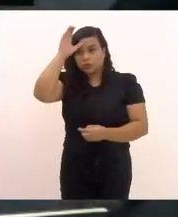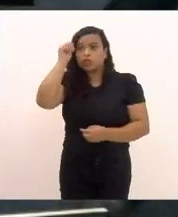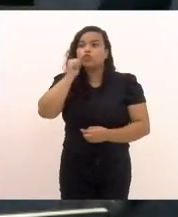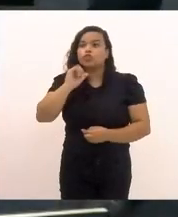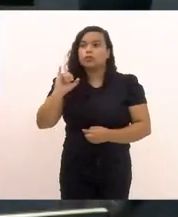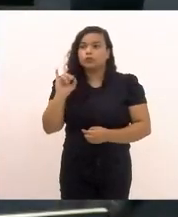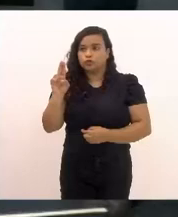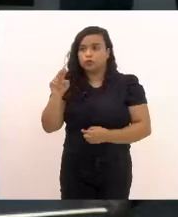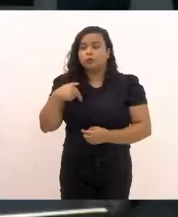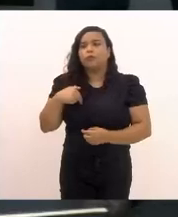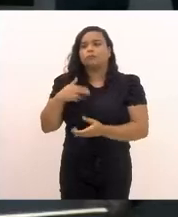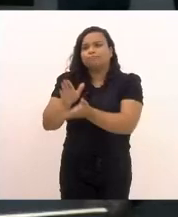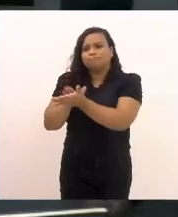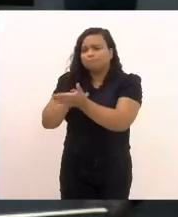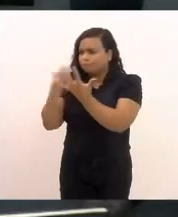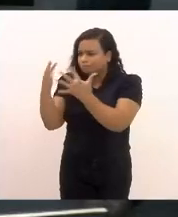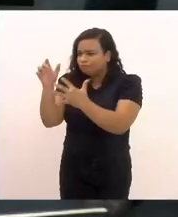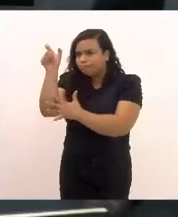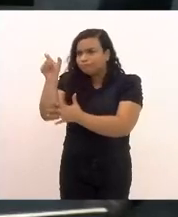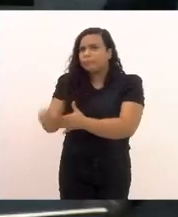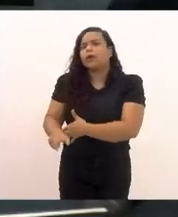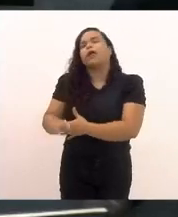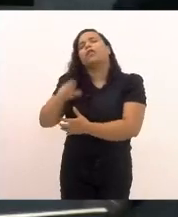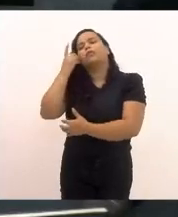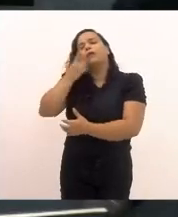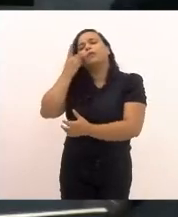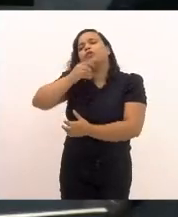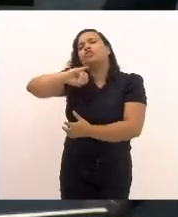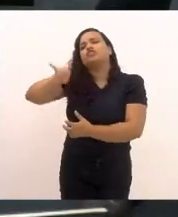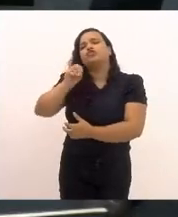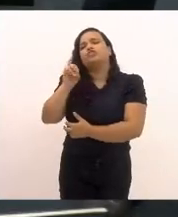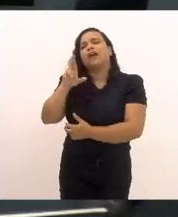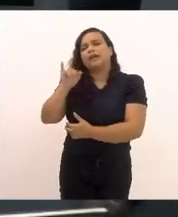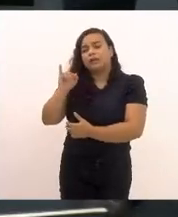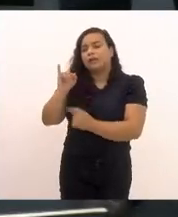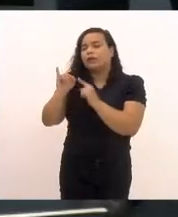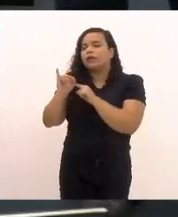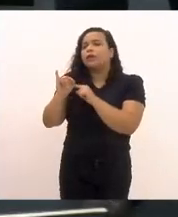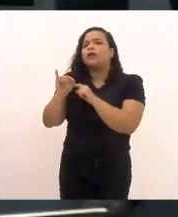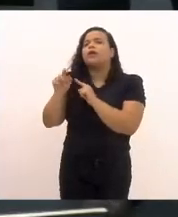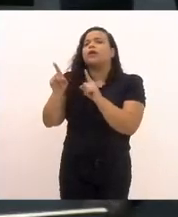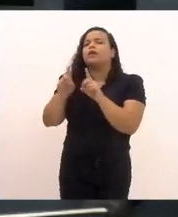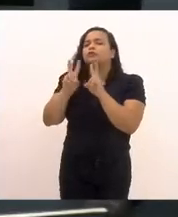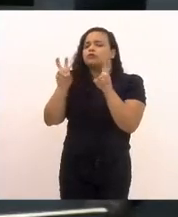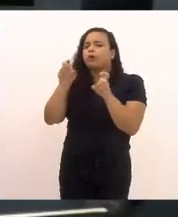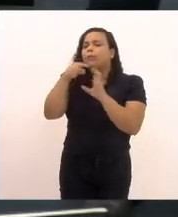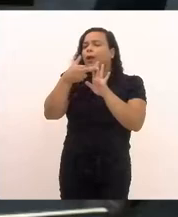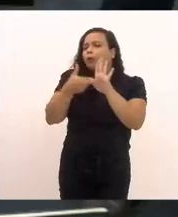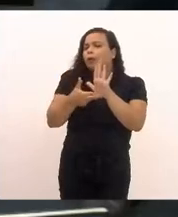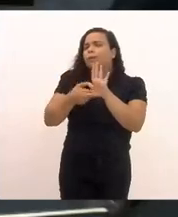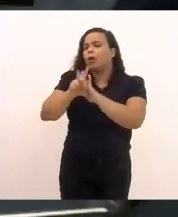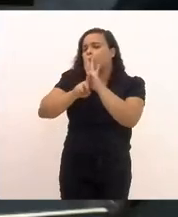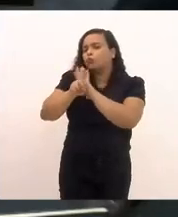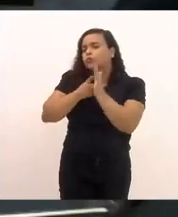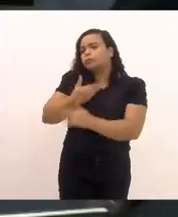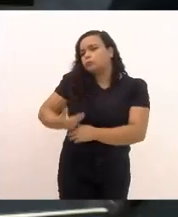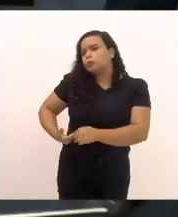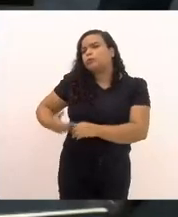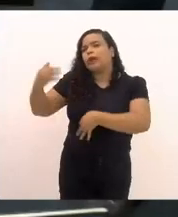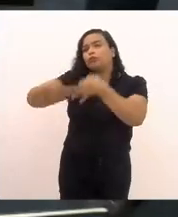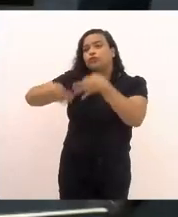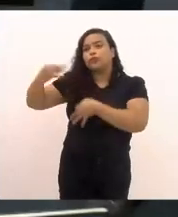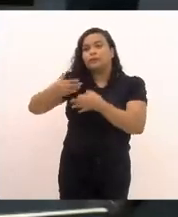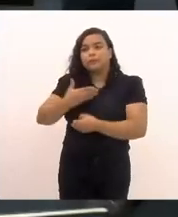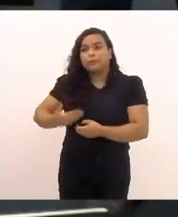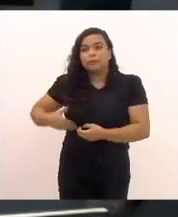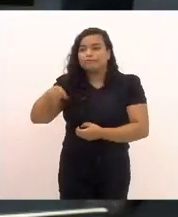Jari por esse projeto que regulamenta a realização das audiências públicas e consultas públicas no Estado do Rio de Janeiro. As audiências públicas são